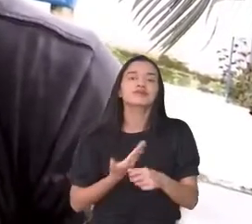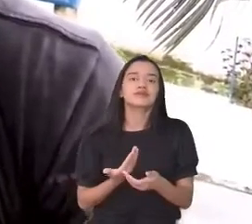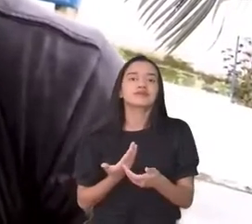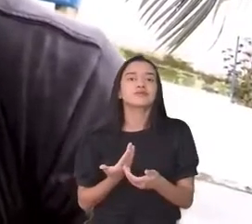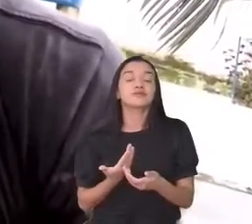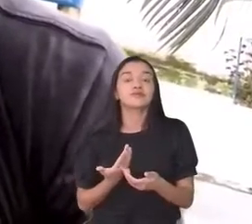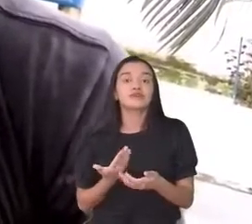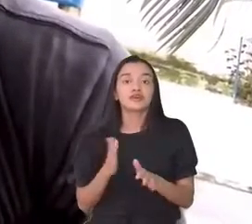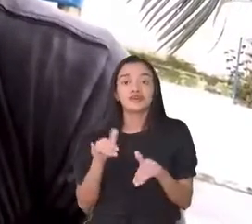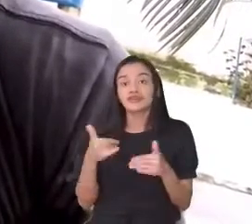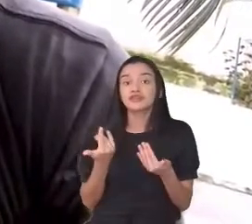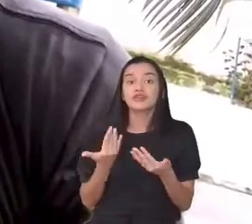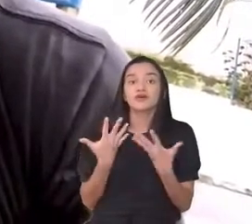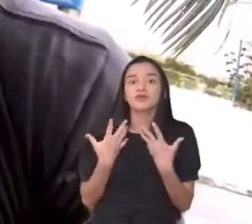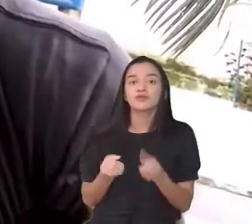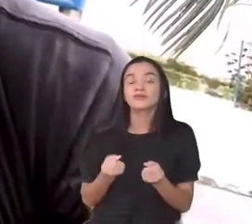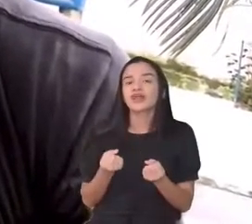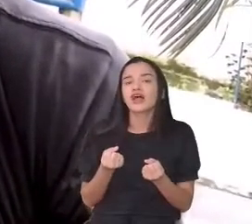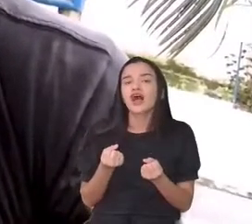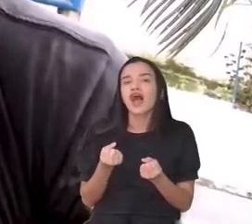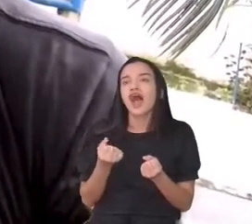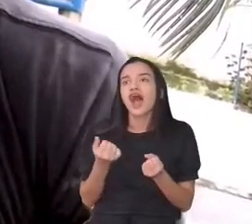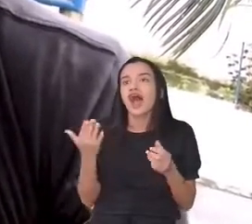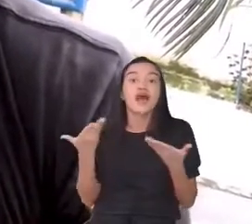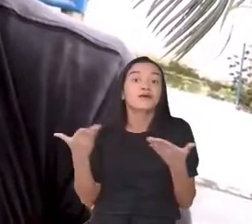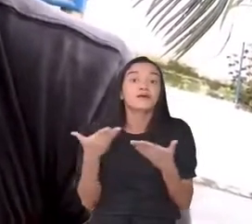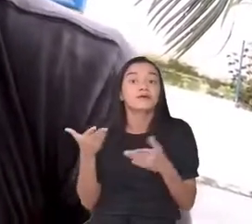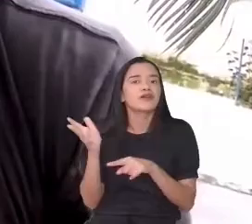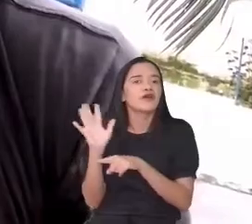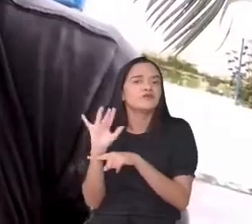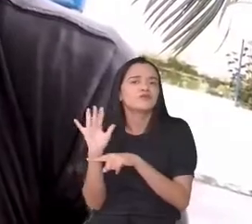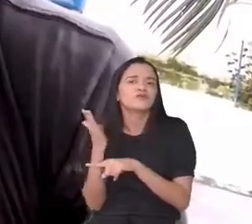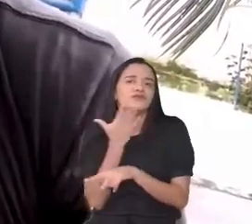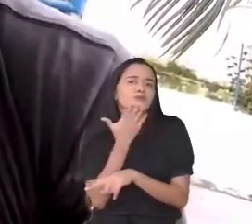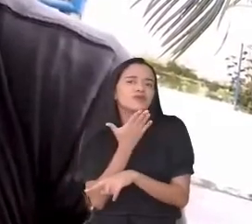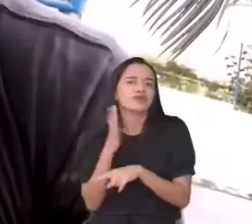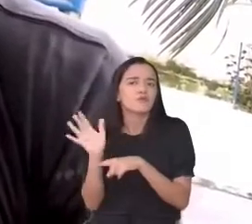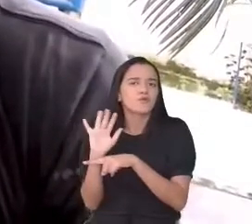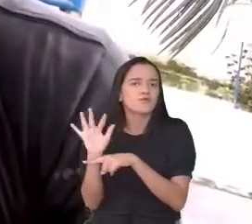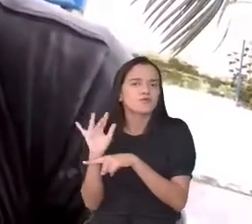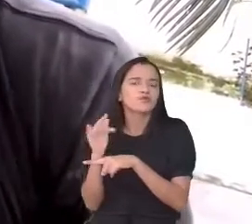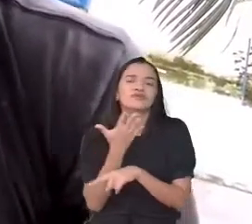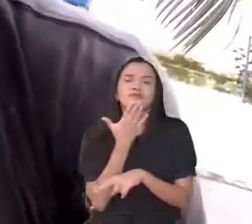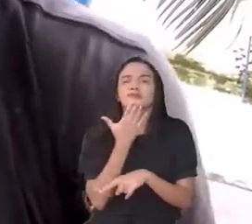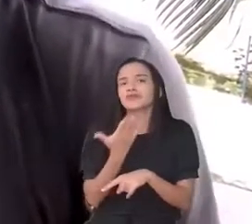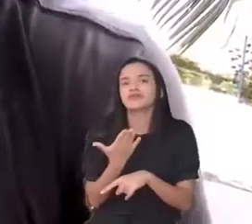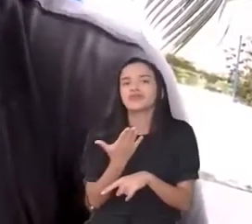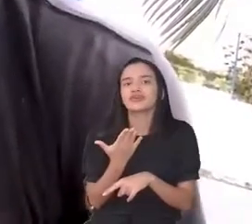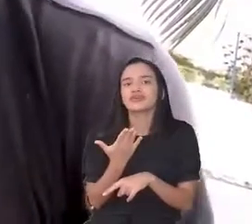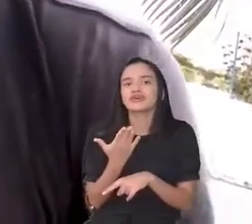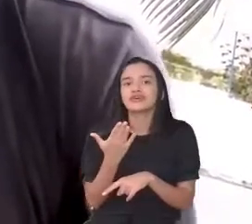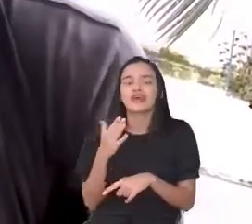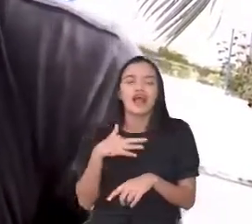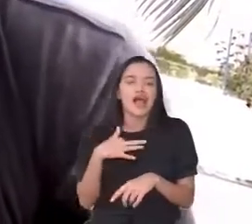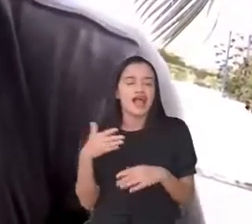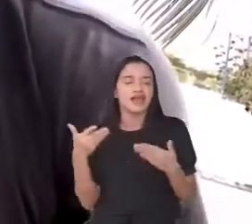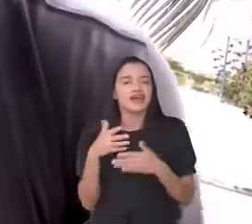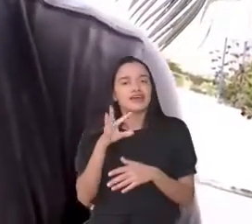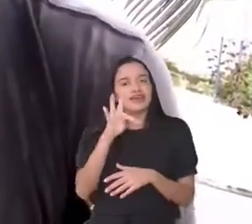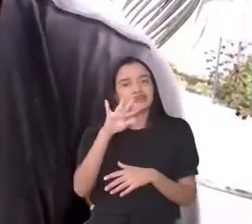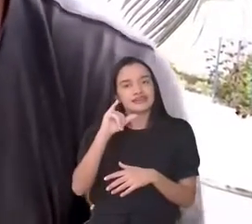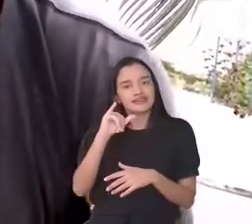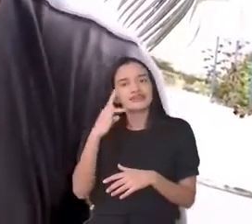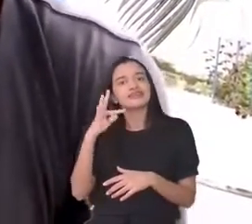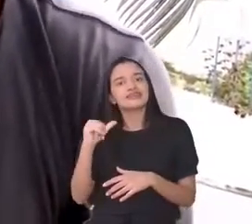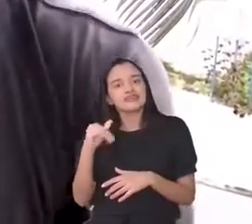Exatamente. E aí, vamos lá. Um filme. Tic Tic Boom. Ai, eu vi recentemente. Tá na cabeça agora, veio logo. E outro dia